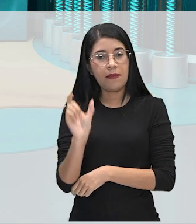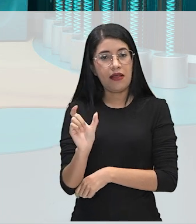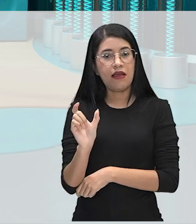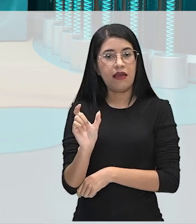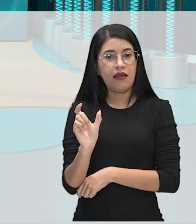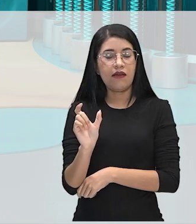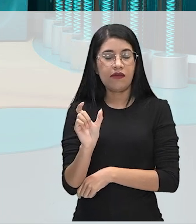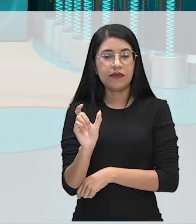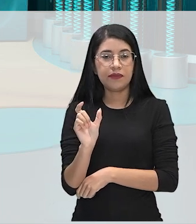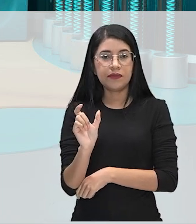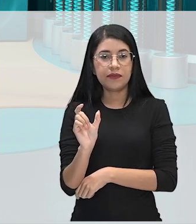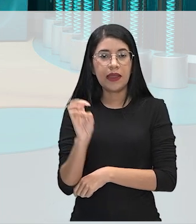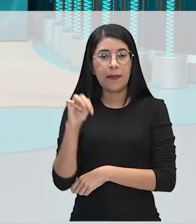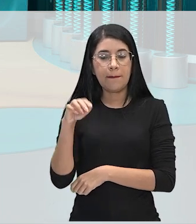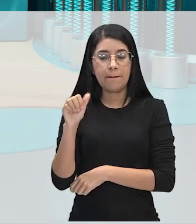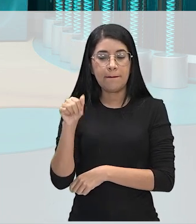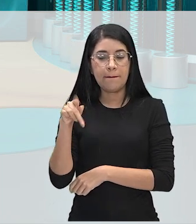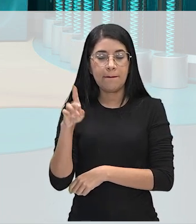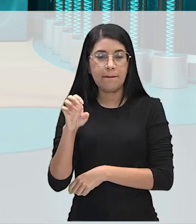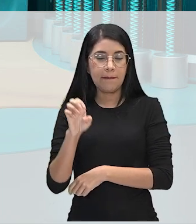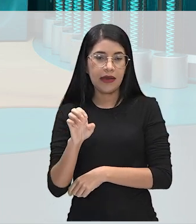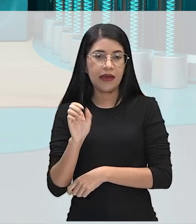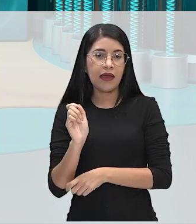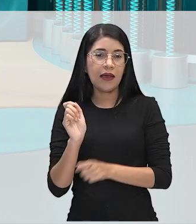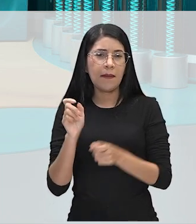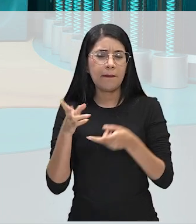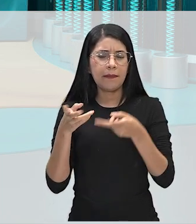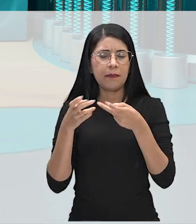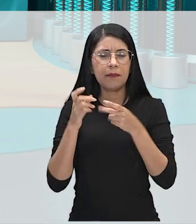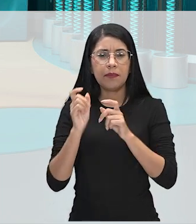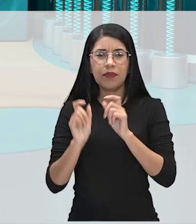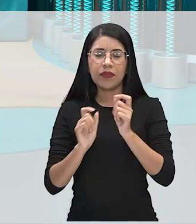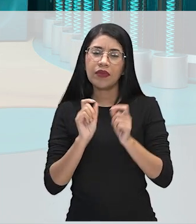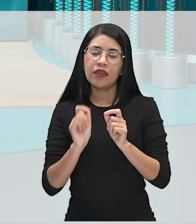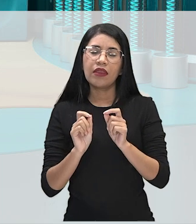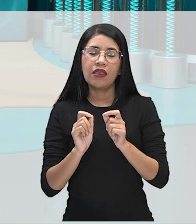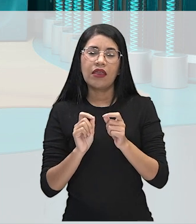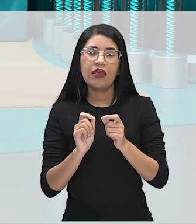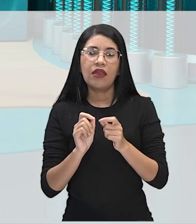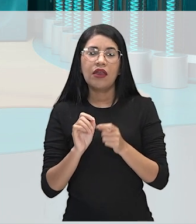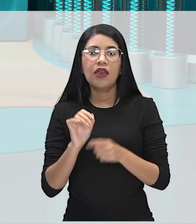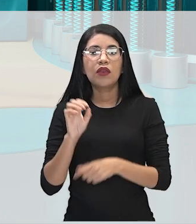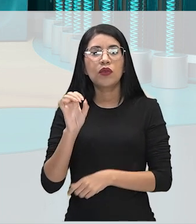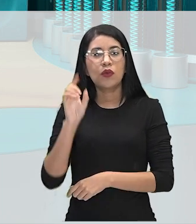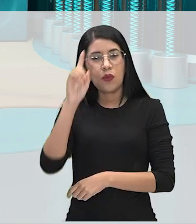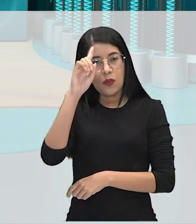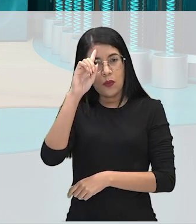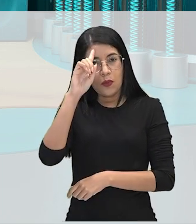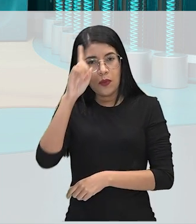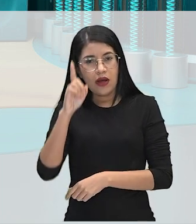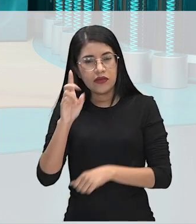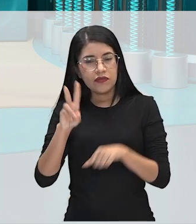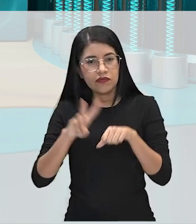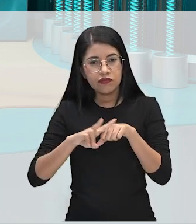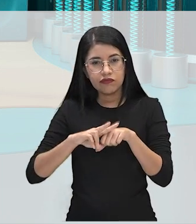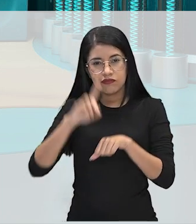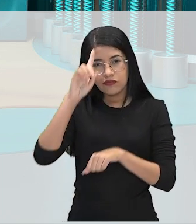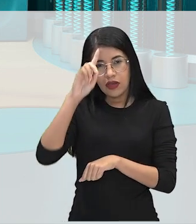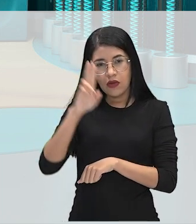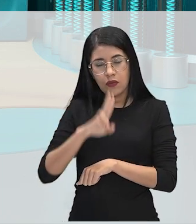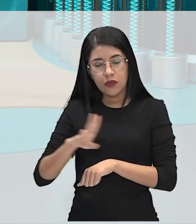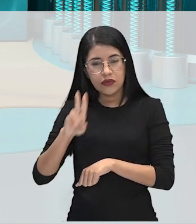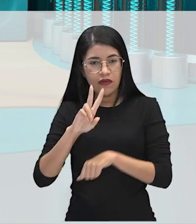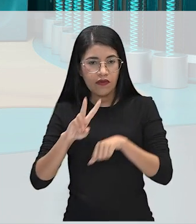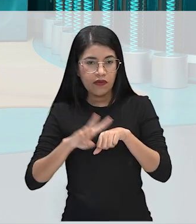destacado ainda do que ele já estava ali, né? Para que vocês possam perceber que no imperativo eu vou utilizar logo um verbo.